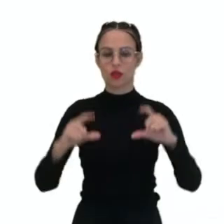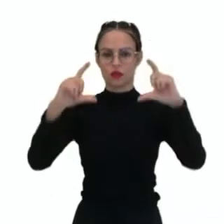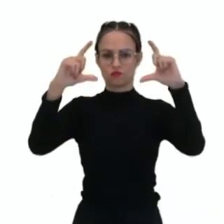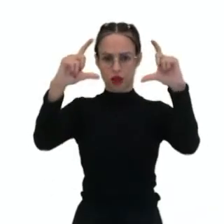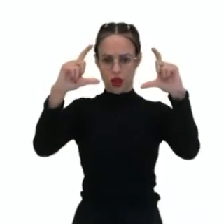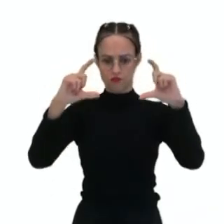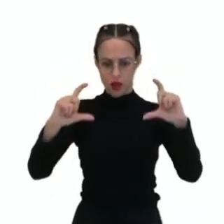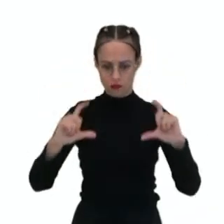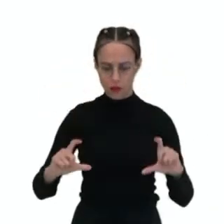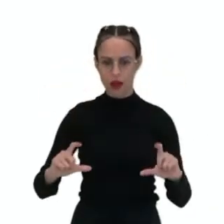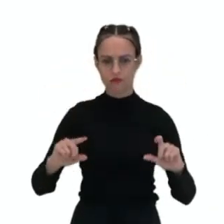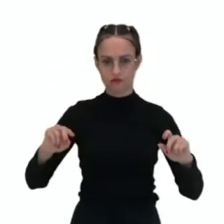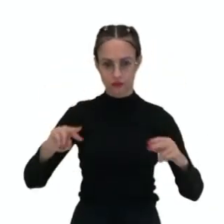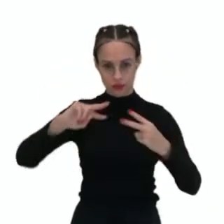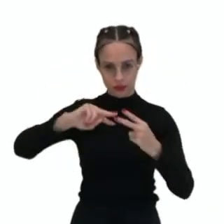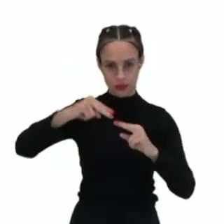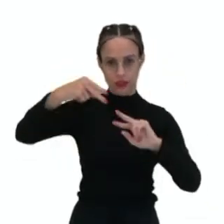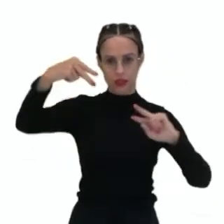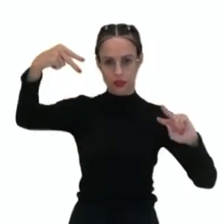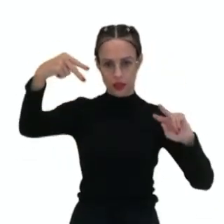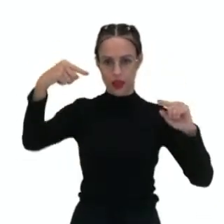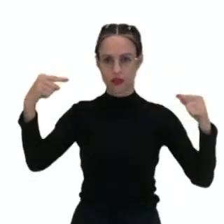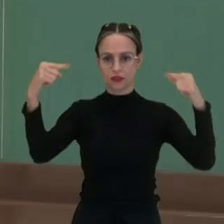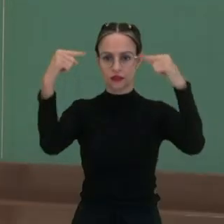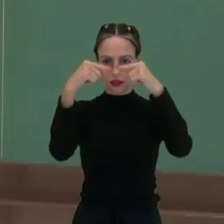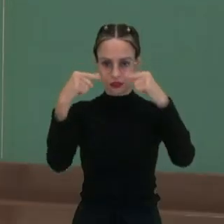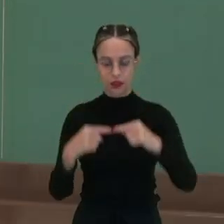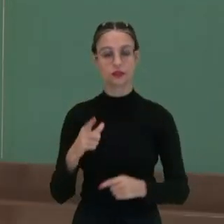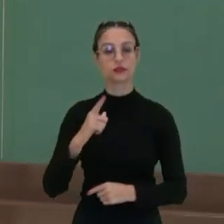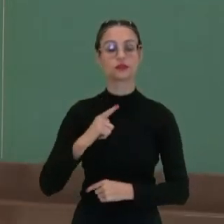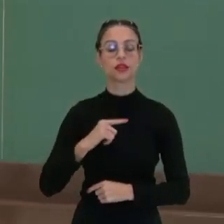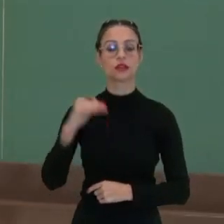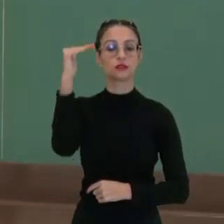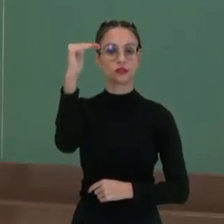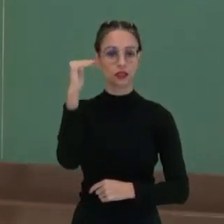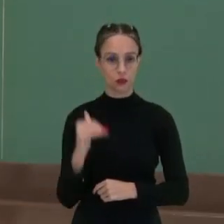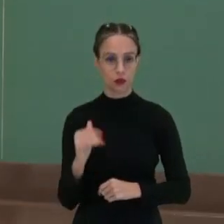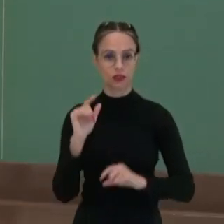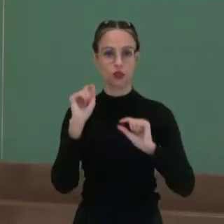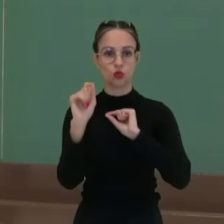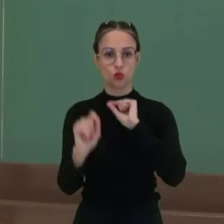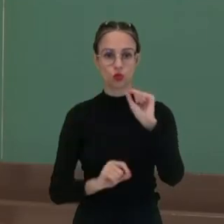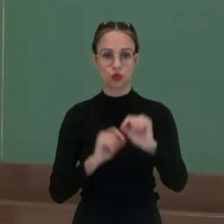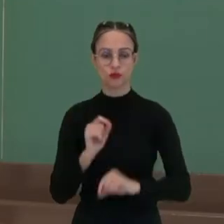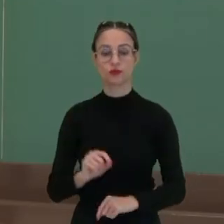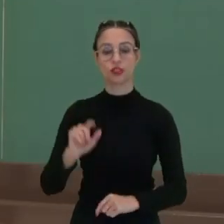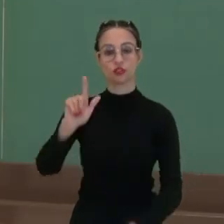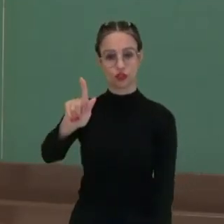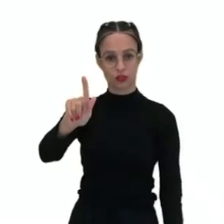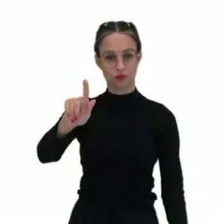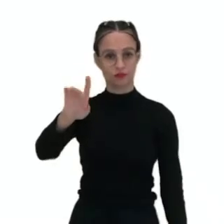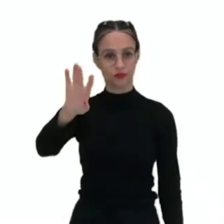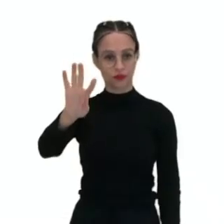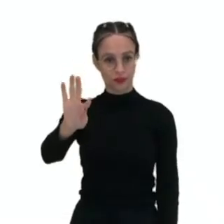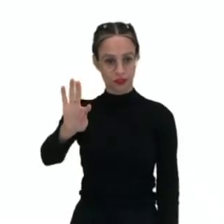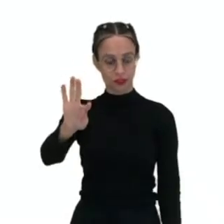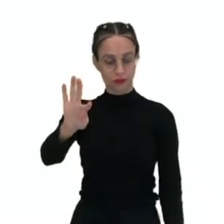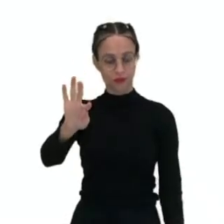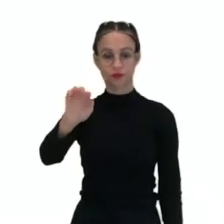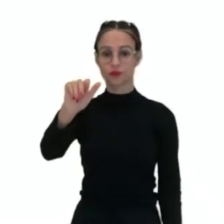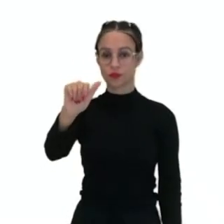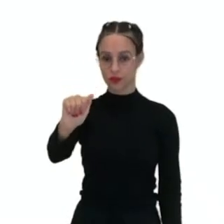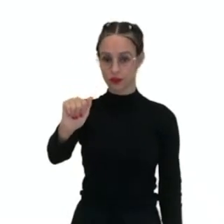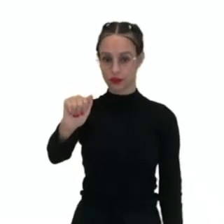cadeia de DNA apresenta a sequência G, T,